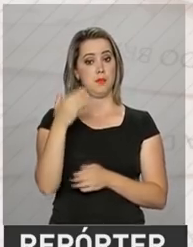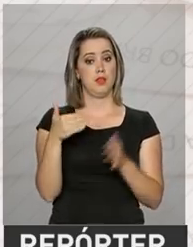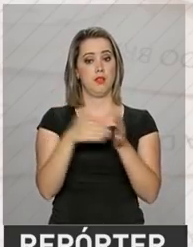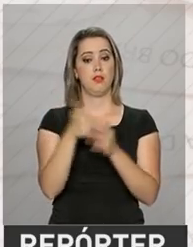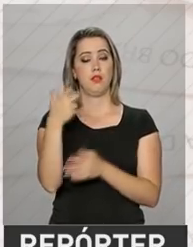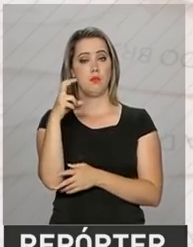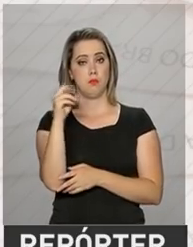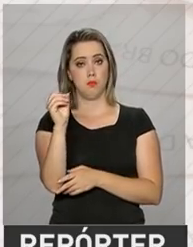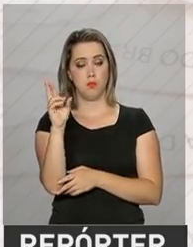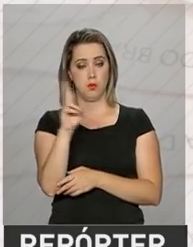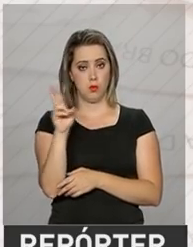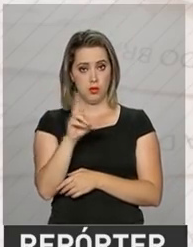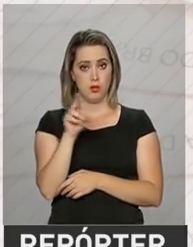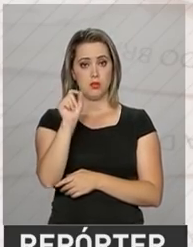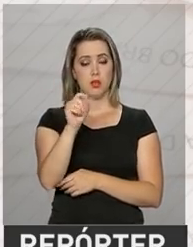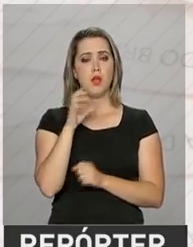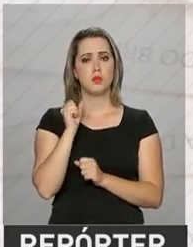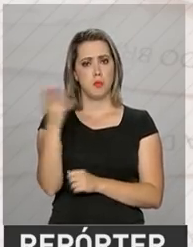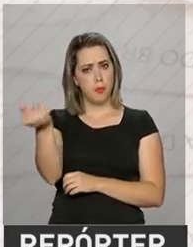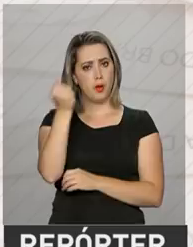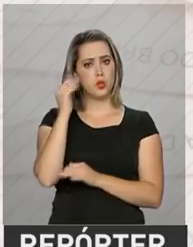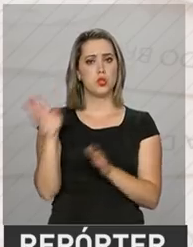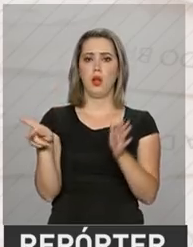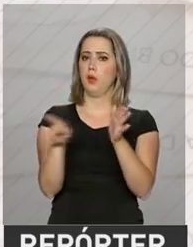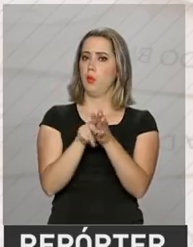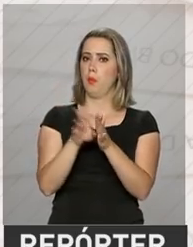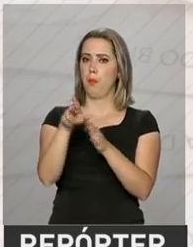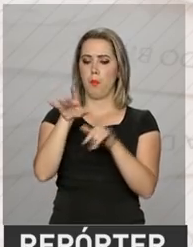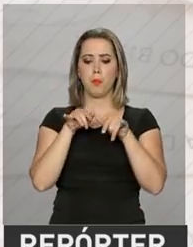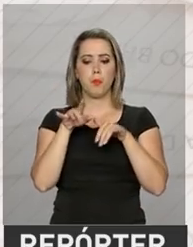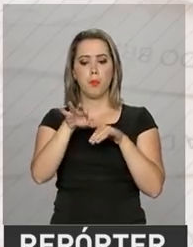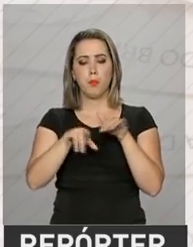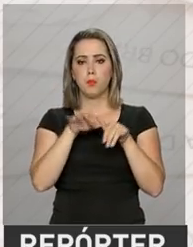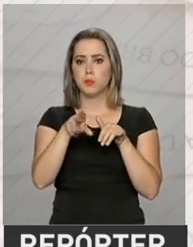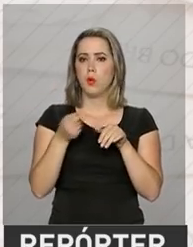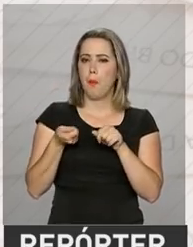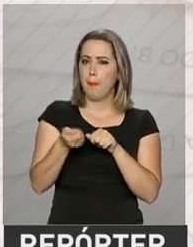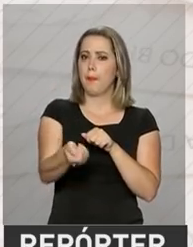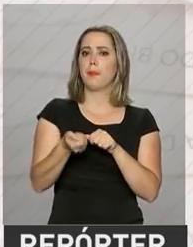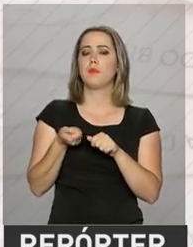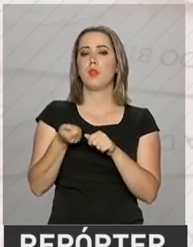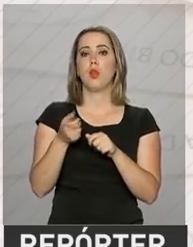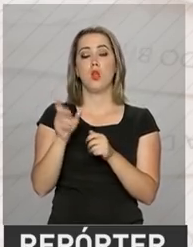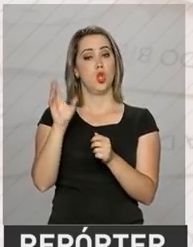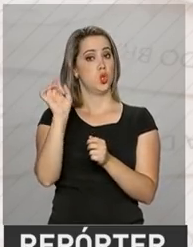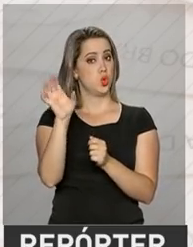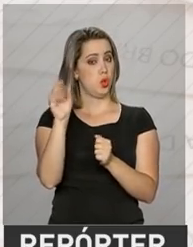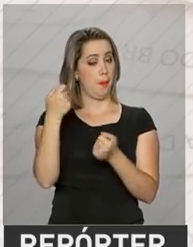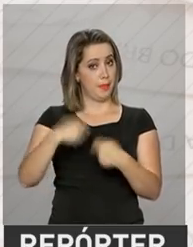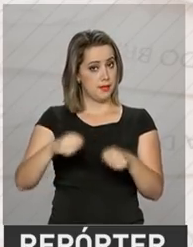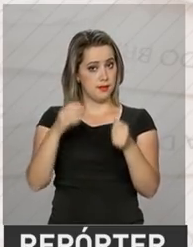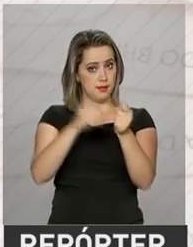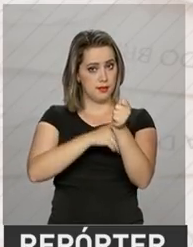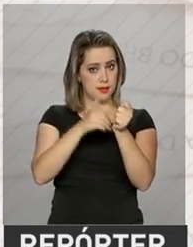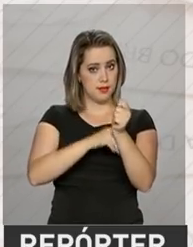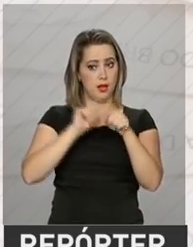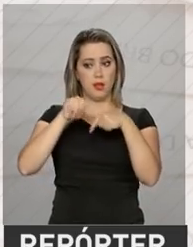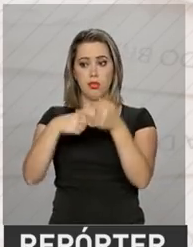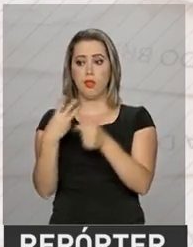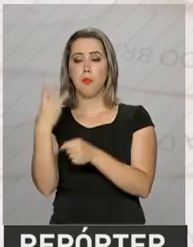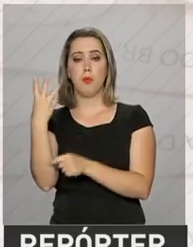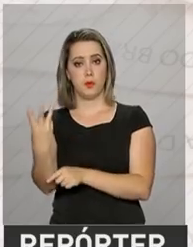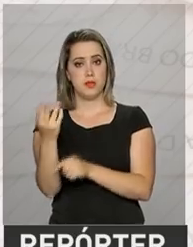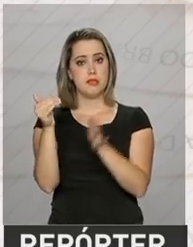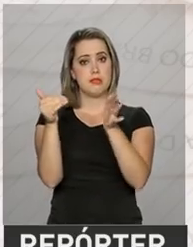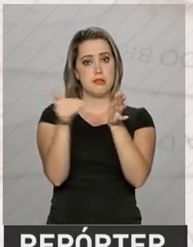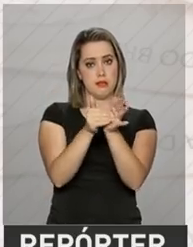reais o trabalhador pode sacar dinheiro no auto atendimento da caixa com a senha do cartão cidadão até 3 mil reais para fazer o saque